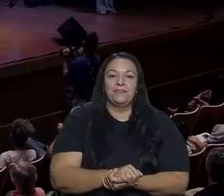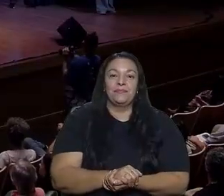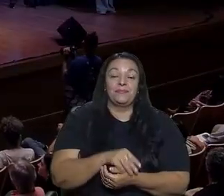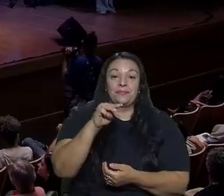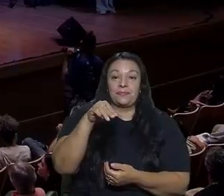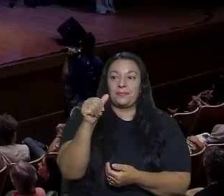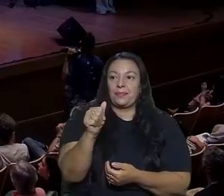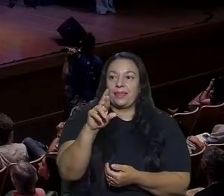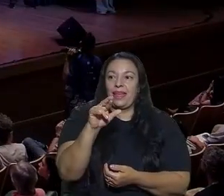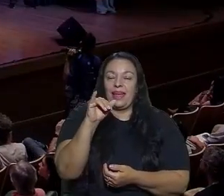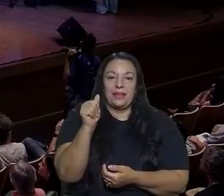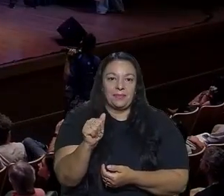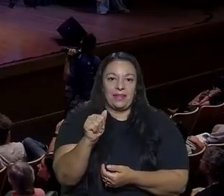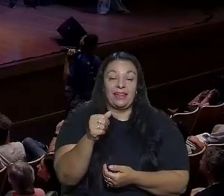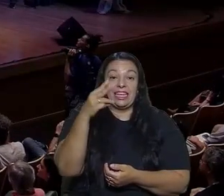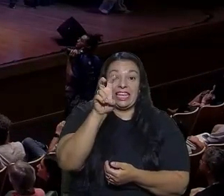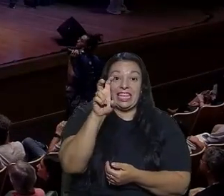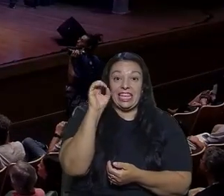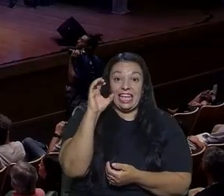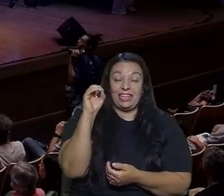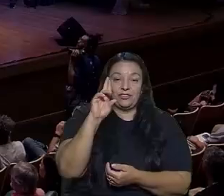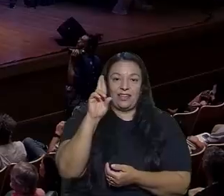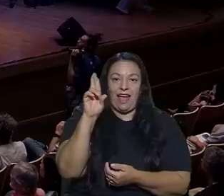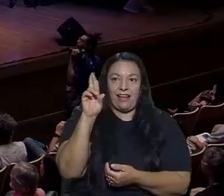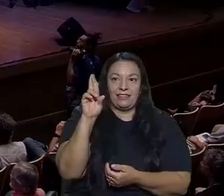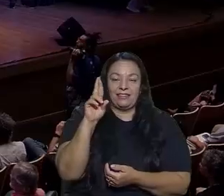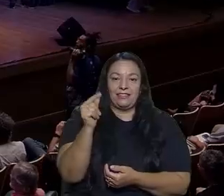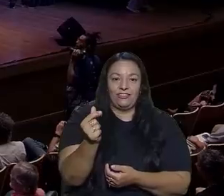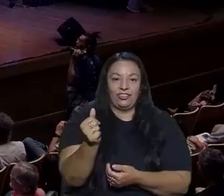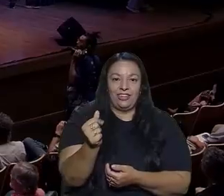A Maria Eduarda ganhou o prêmio de R$500.